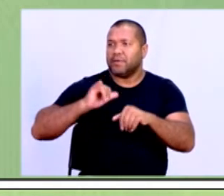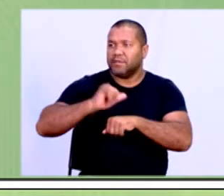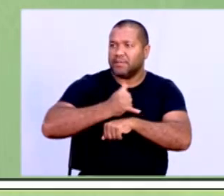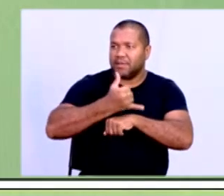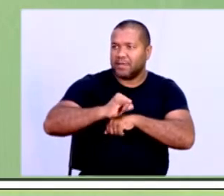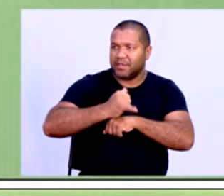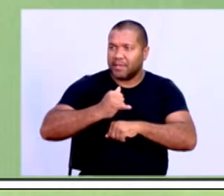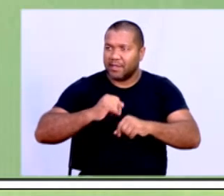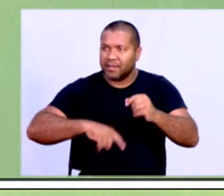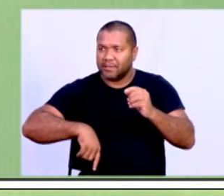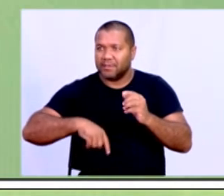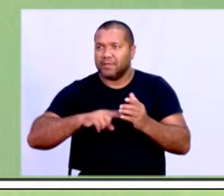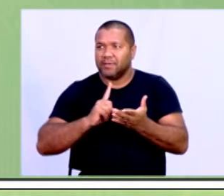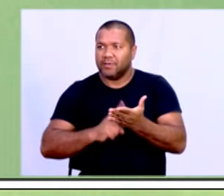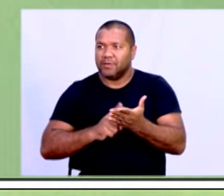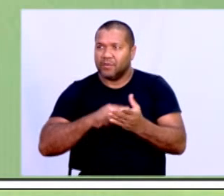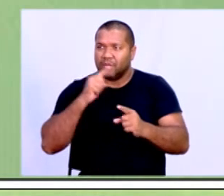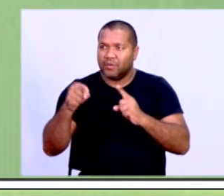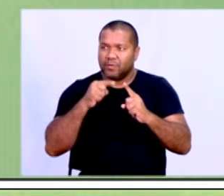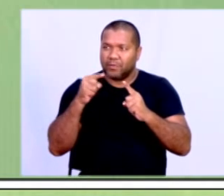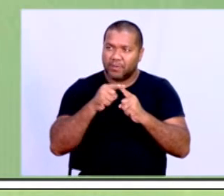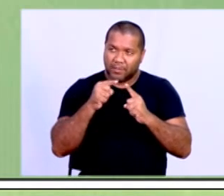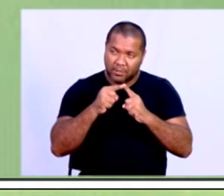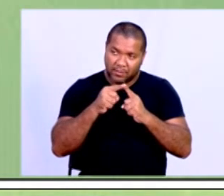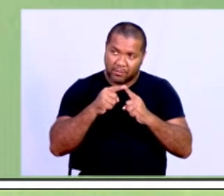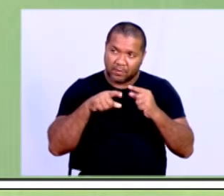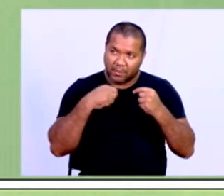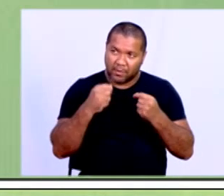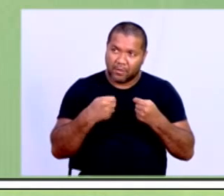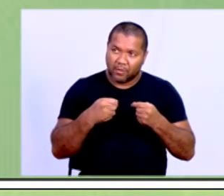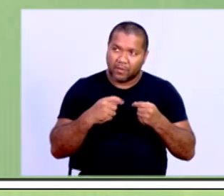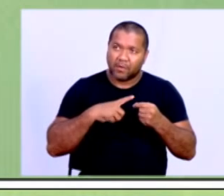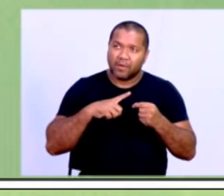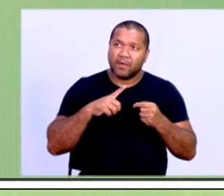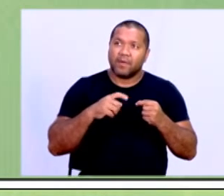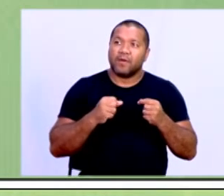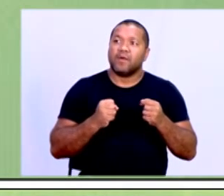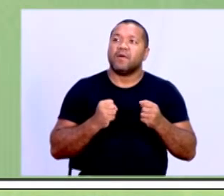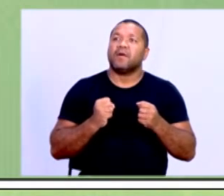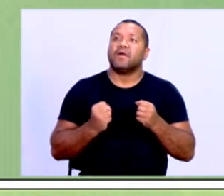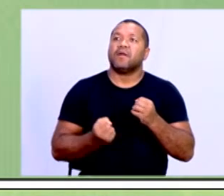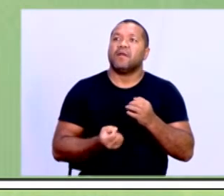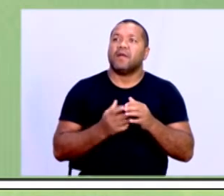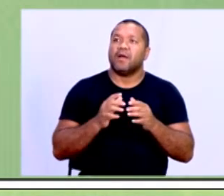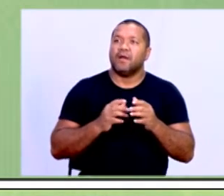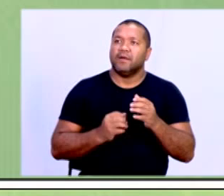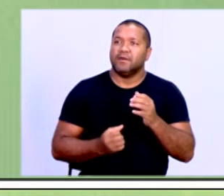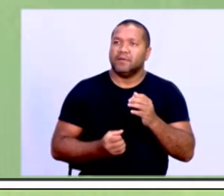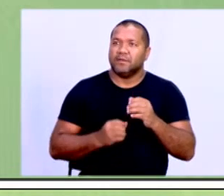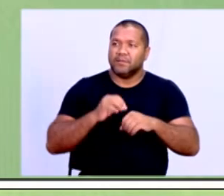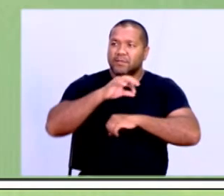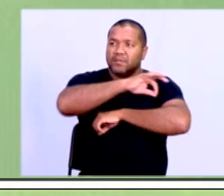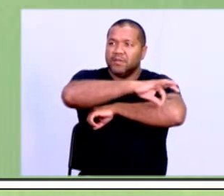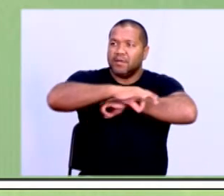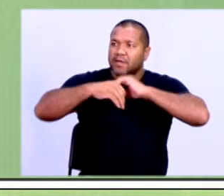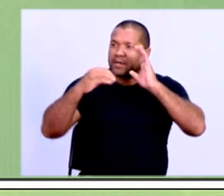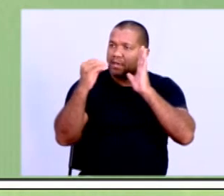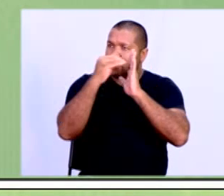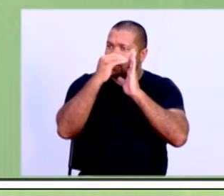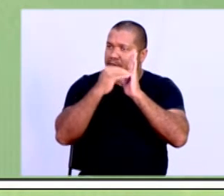principal foco cobrir processos da engenharia de software e possui as seguintes